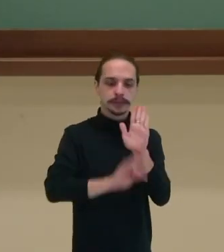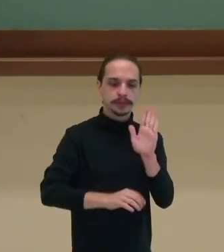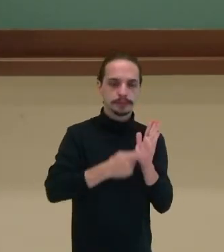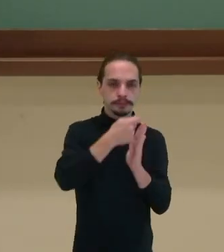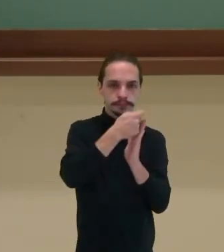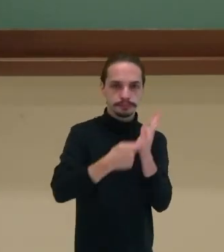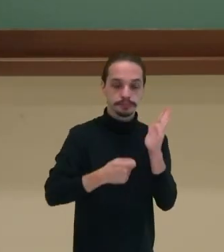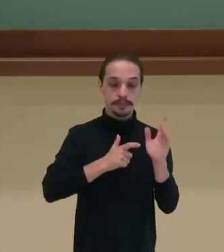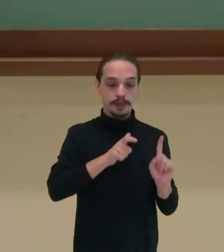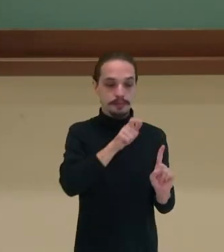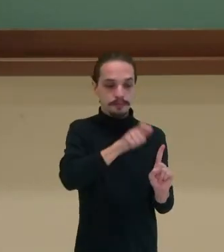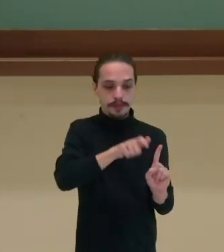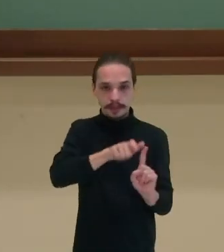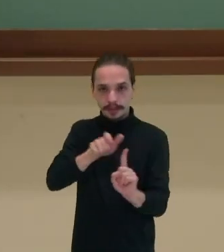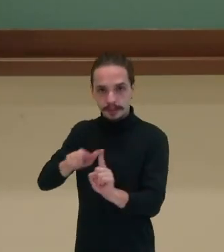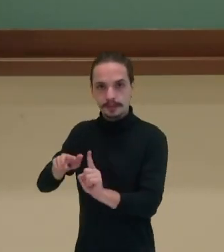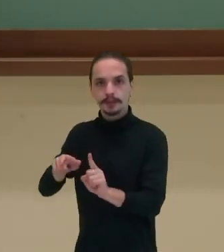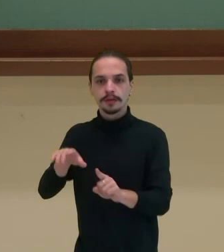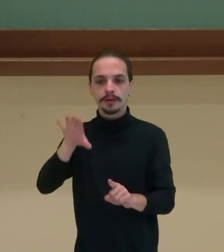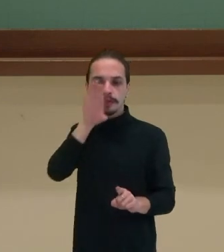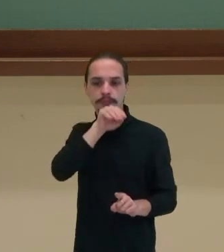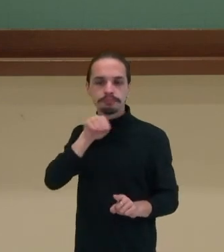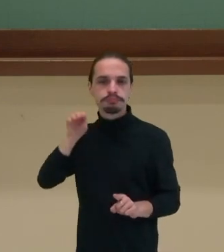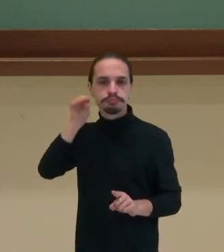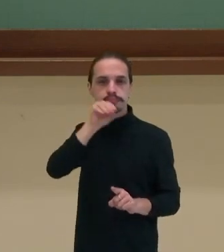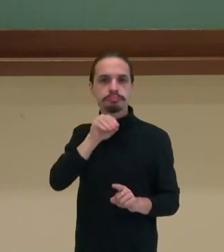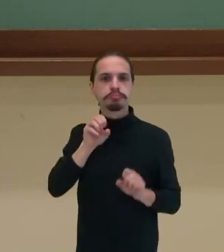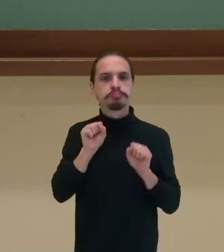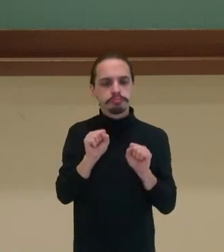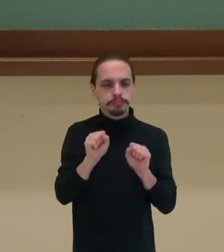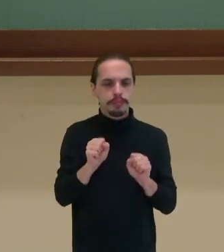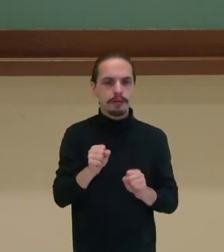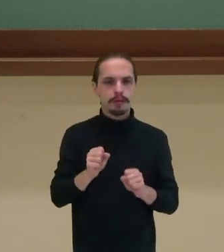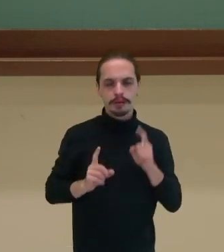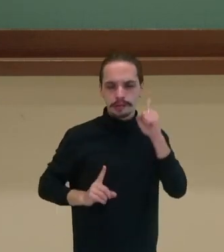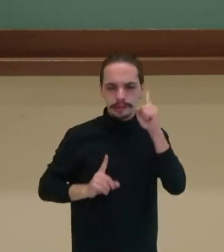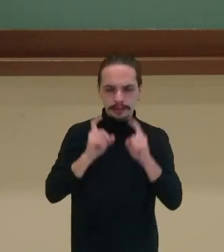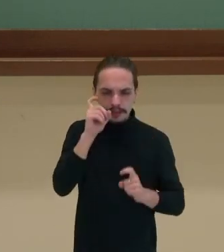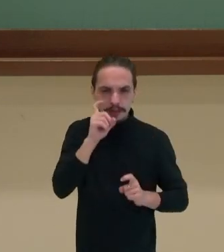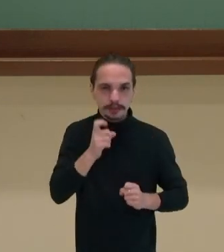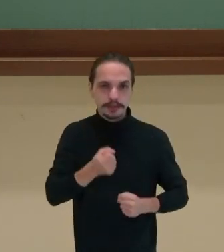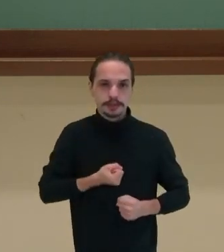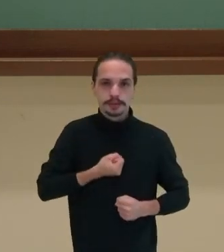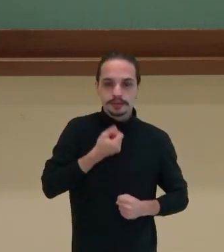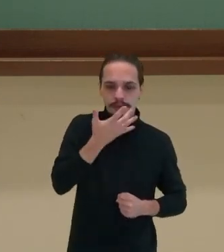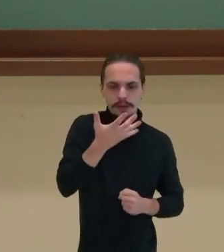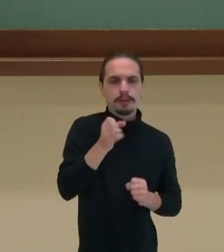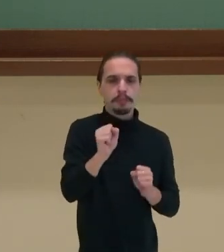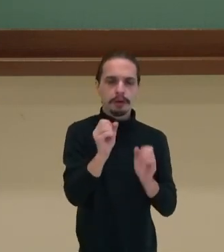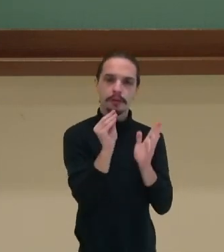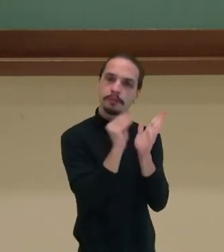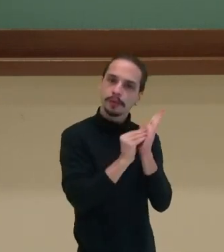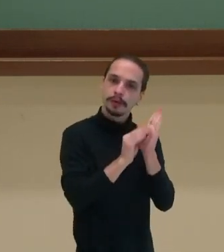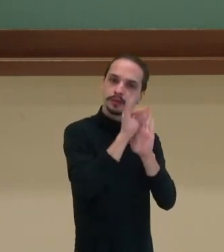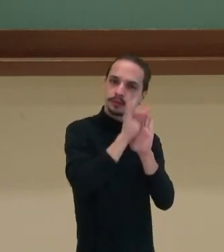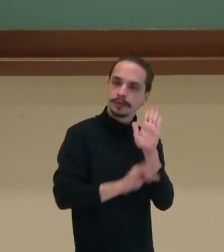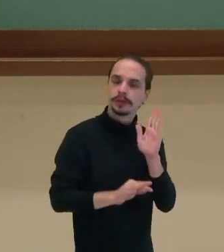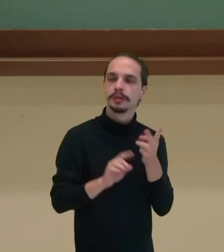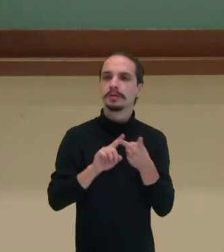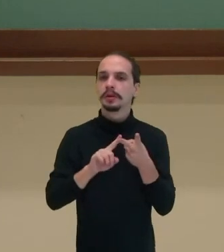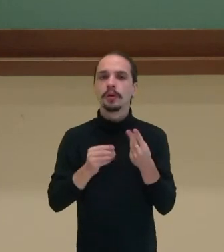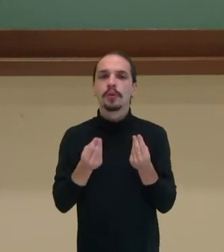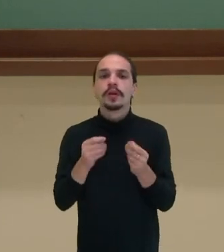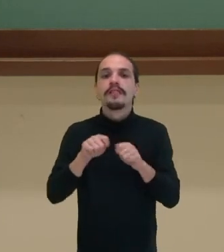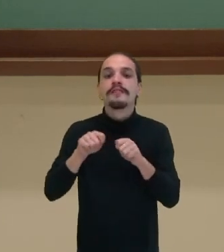tem personagens e falas, né? Pode ter a intenção dos personagens descrita também, pode ter as ações